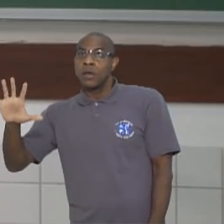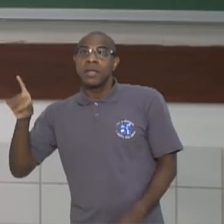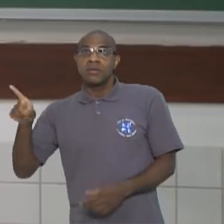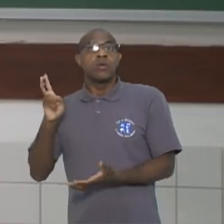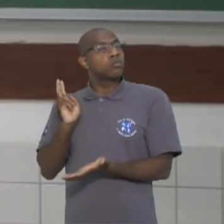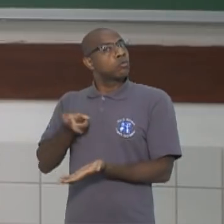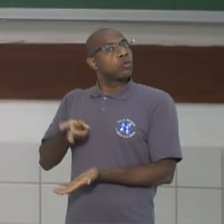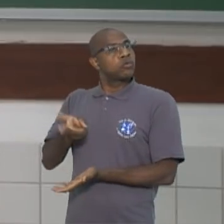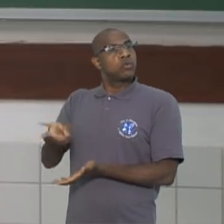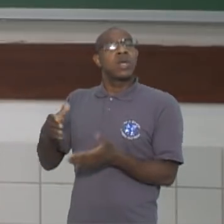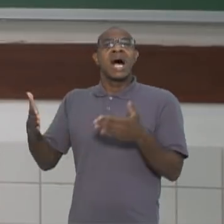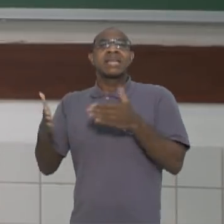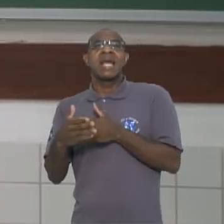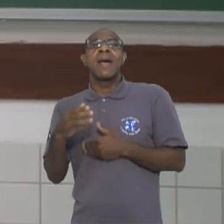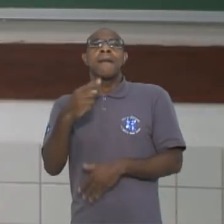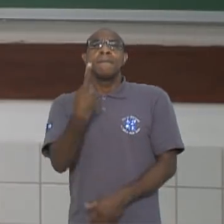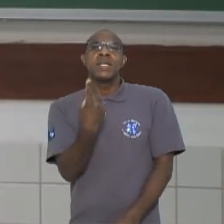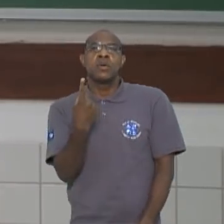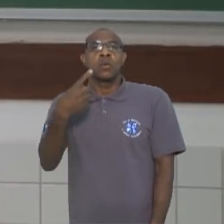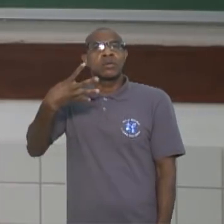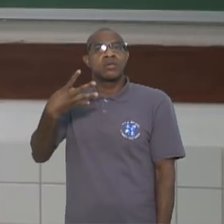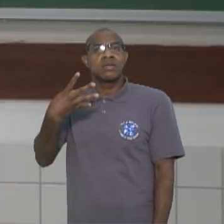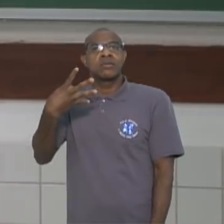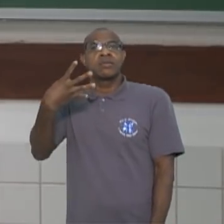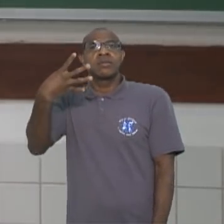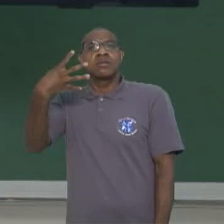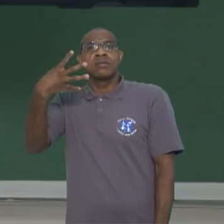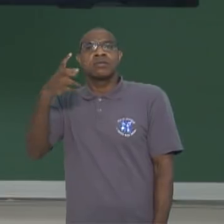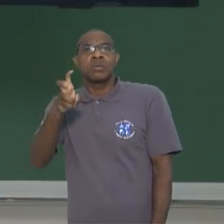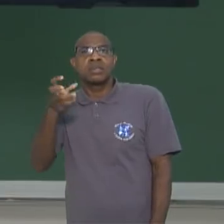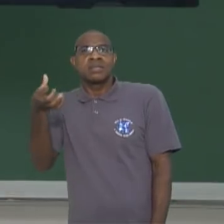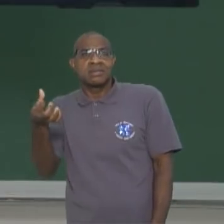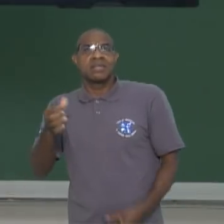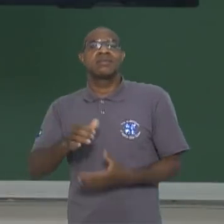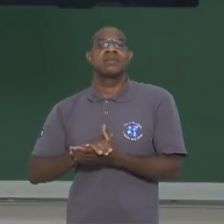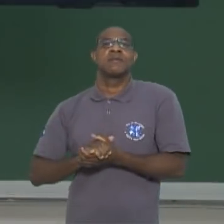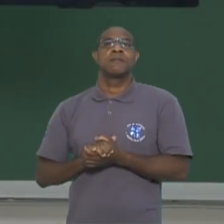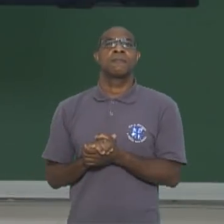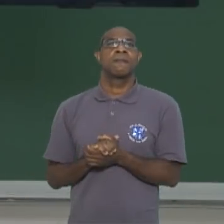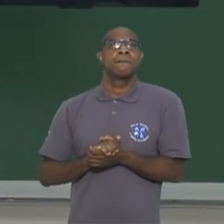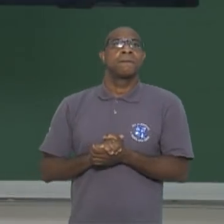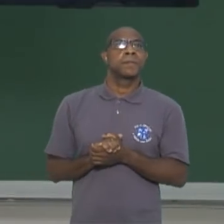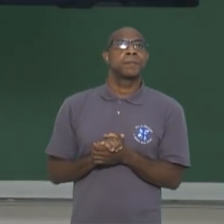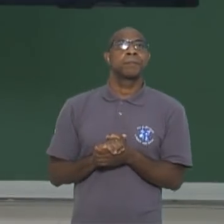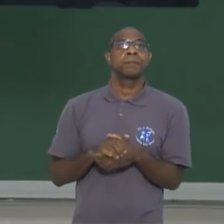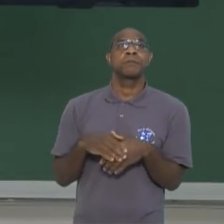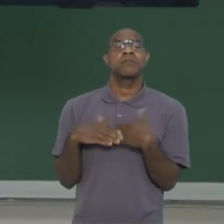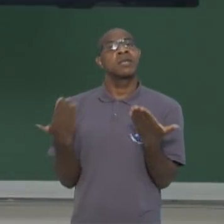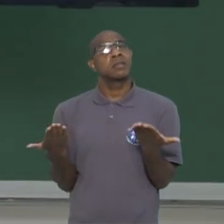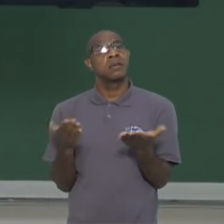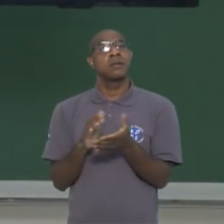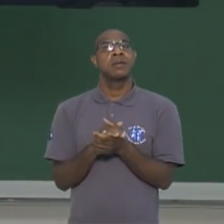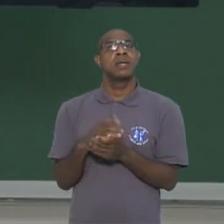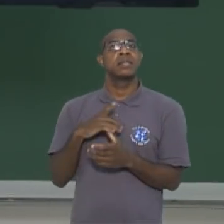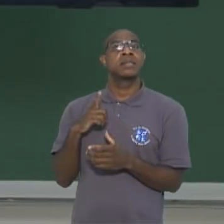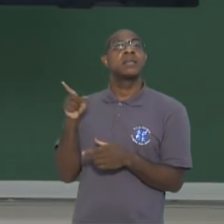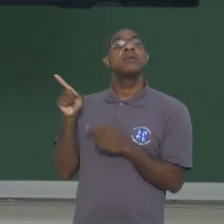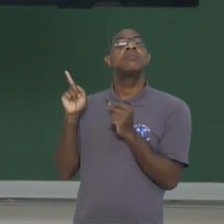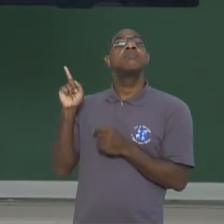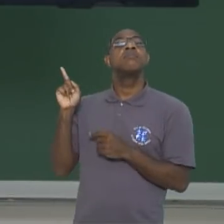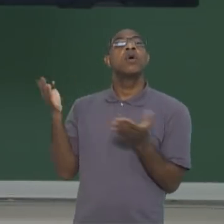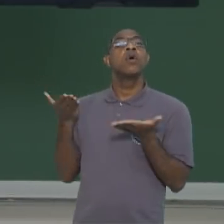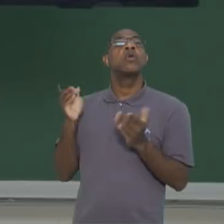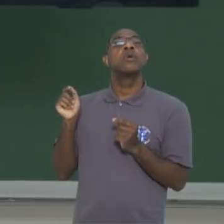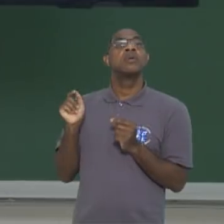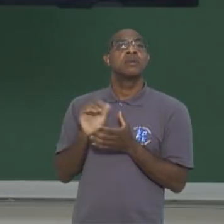até 1456. Então quase 1000 anos aí depois da queda de Roma. Daí agora a gente tem aqui para a aula de hoje